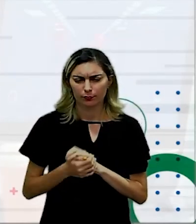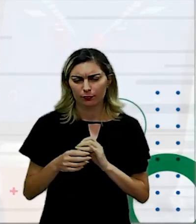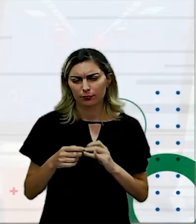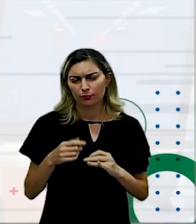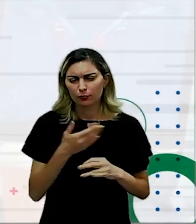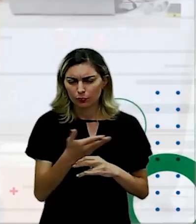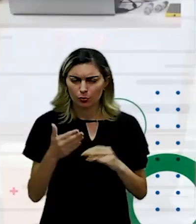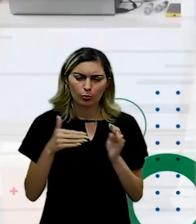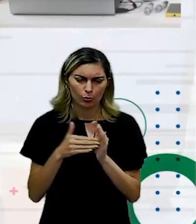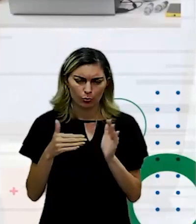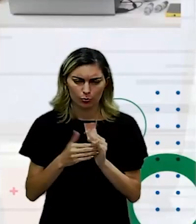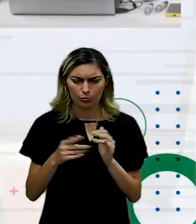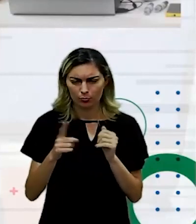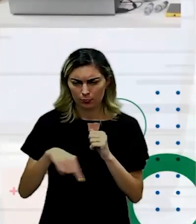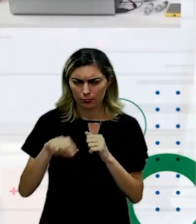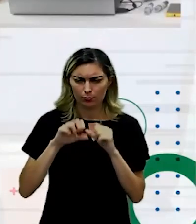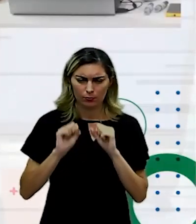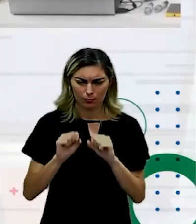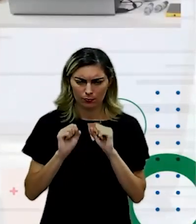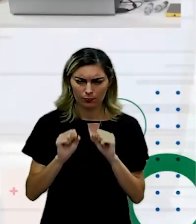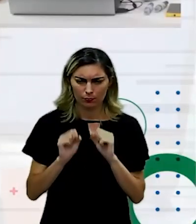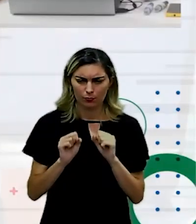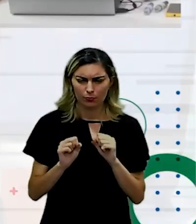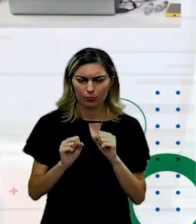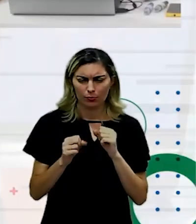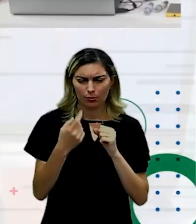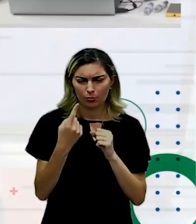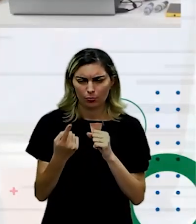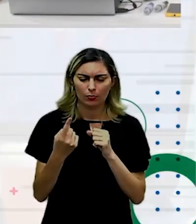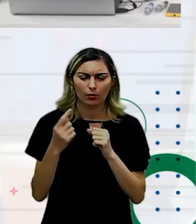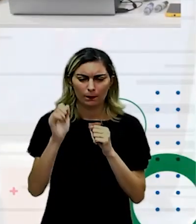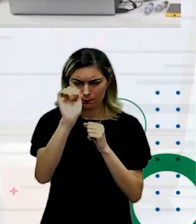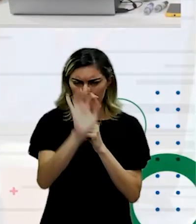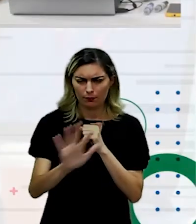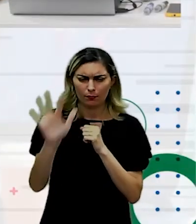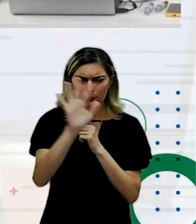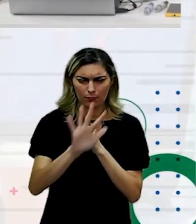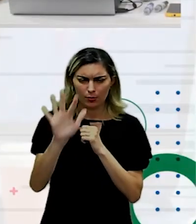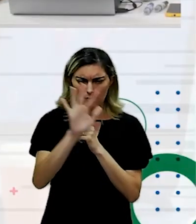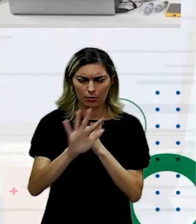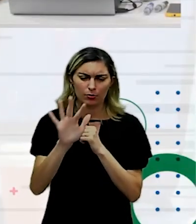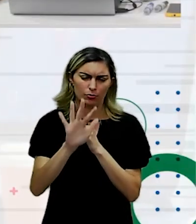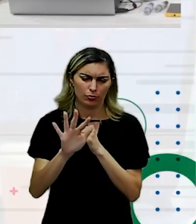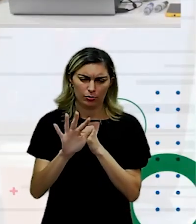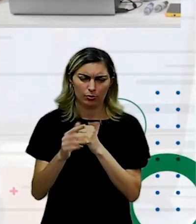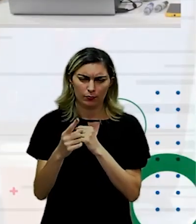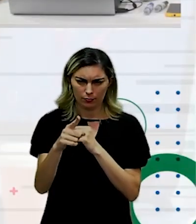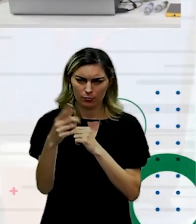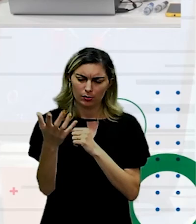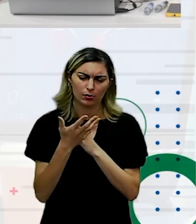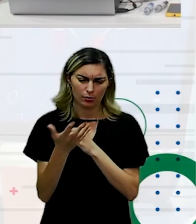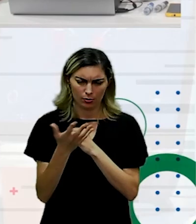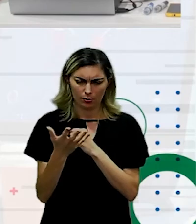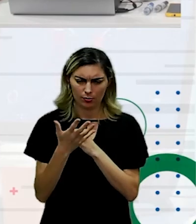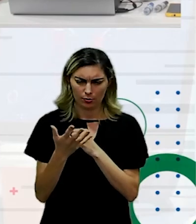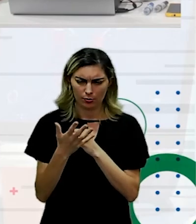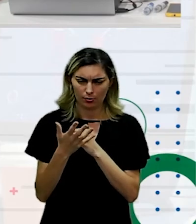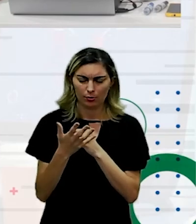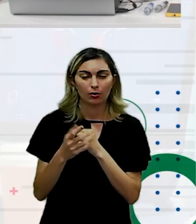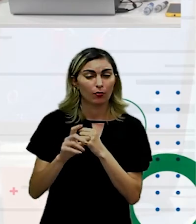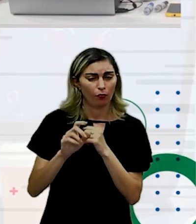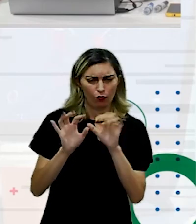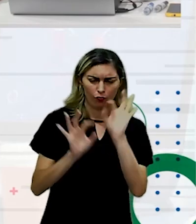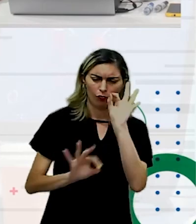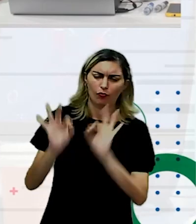E por último, nós podemos também exportar como uma imagem. Aqui você escolhe o tamanho que você quer e o